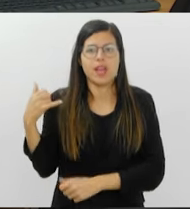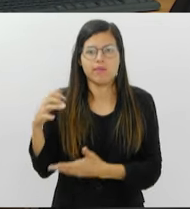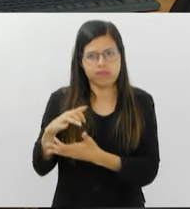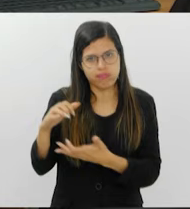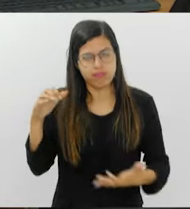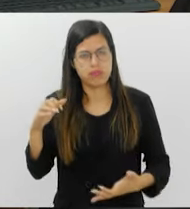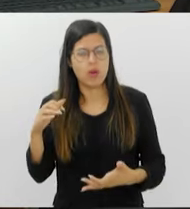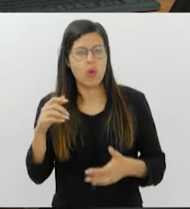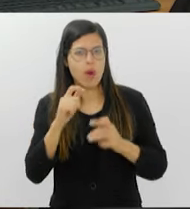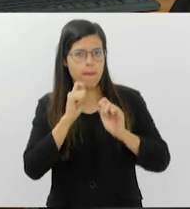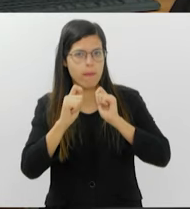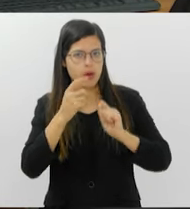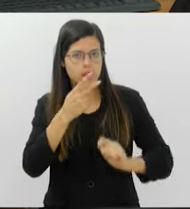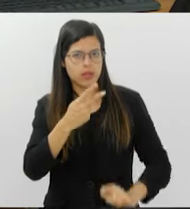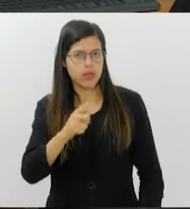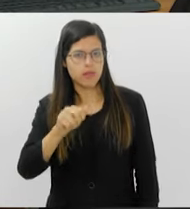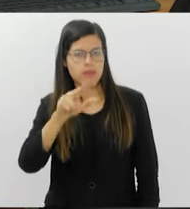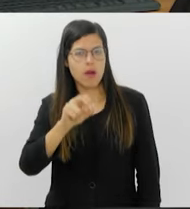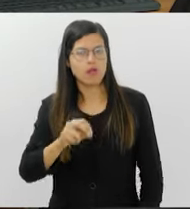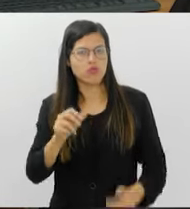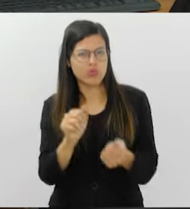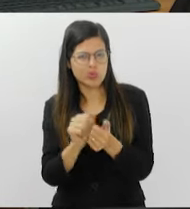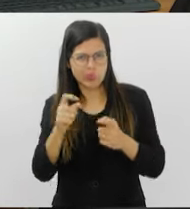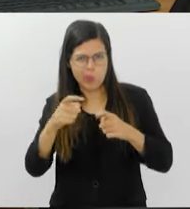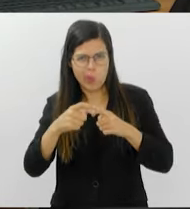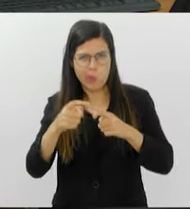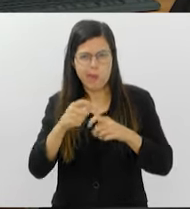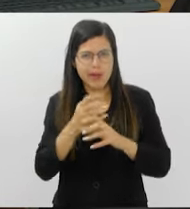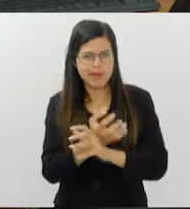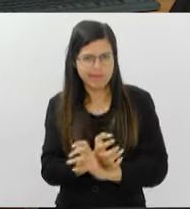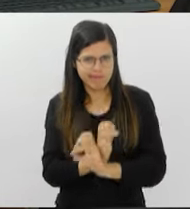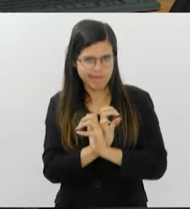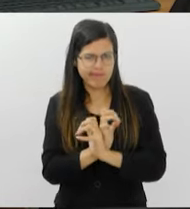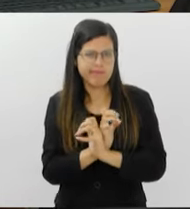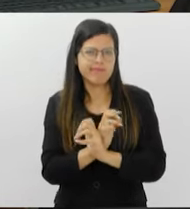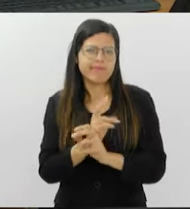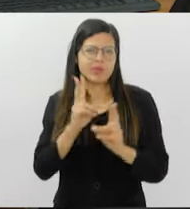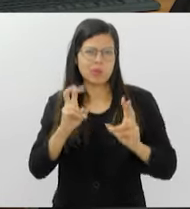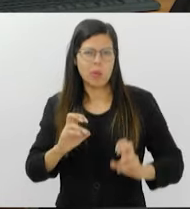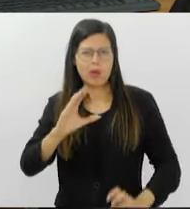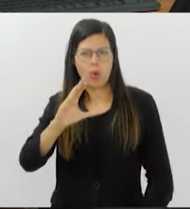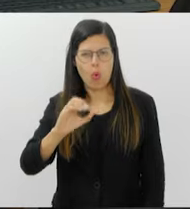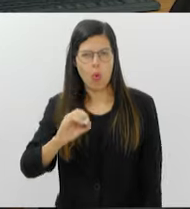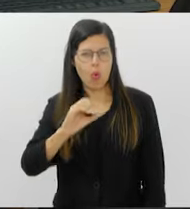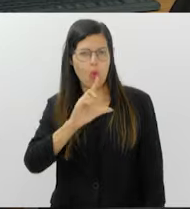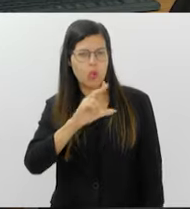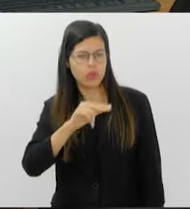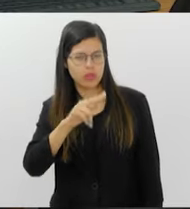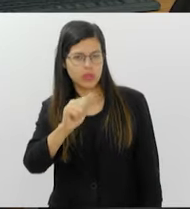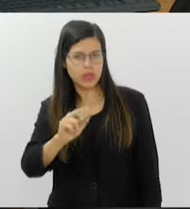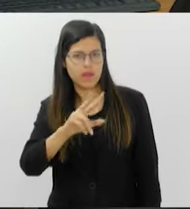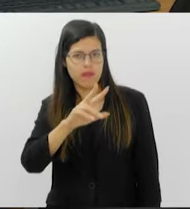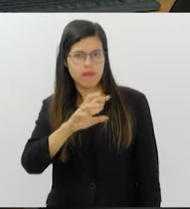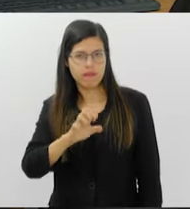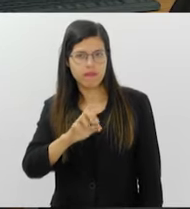Vitor Viviani está com um ortopedista especialista em coluna vertebral. Bom dia, PV.